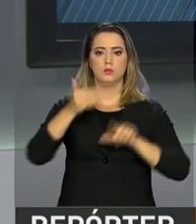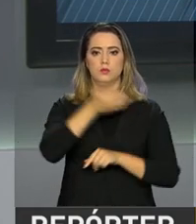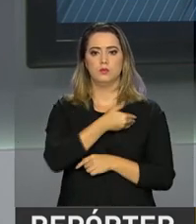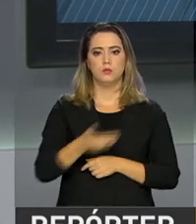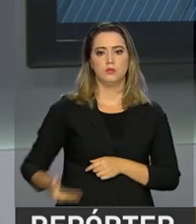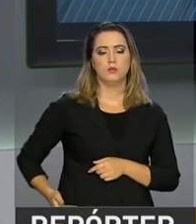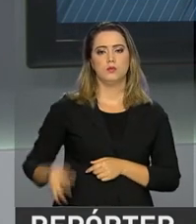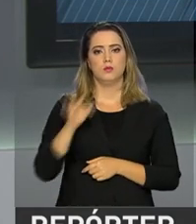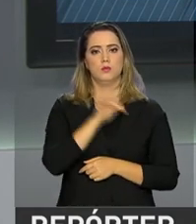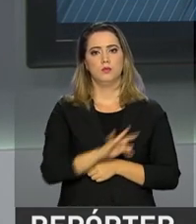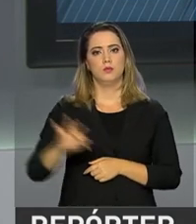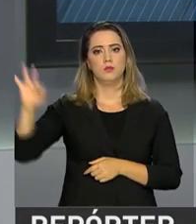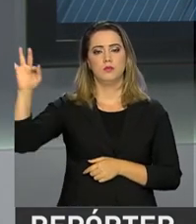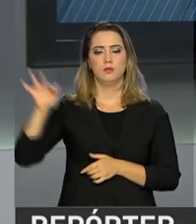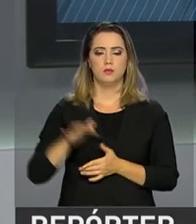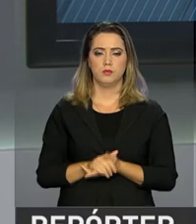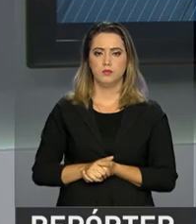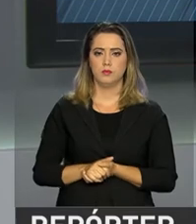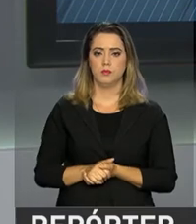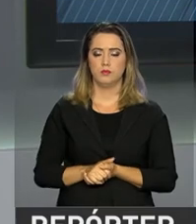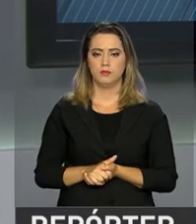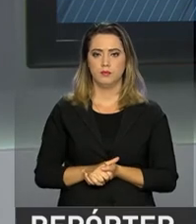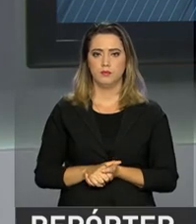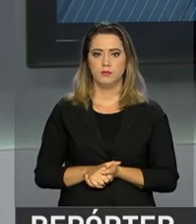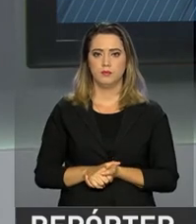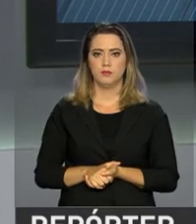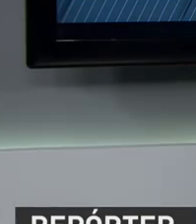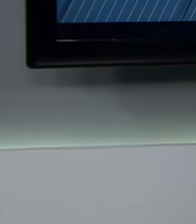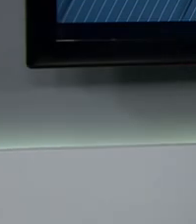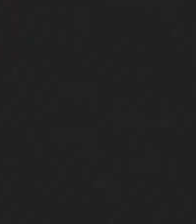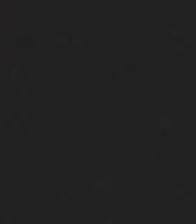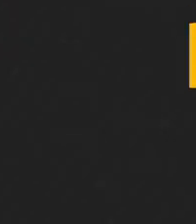com a gente aqui na nbr a tv do governo federal